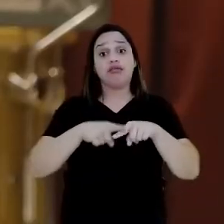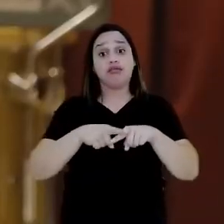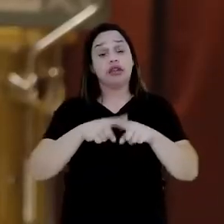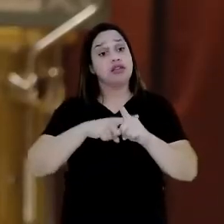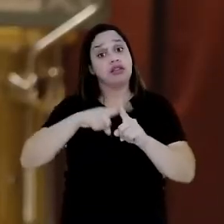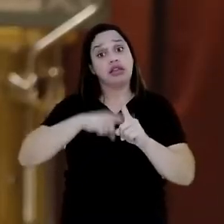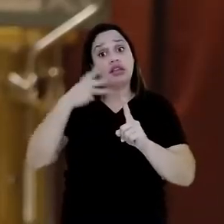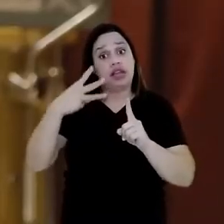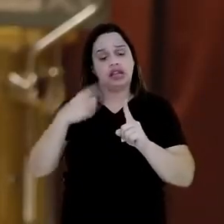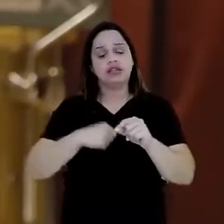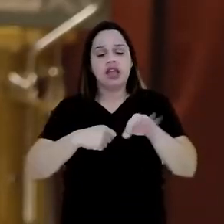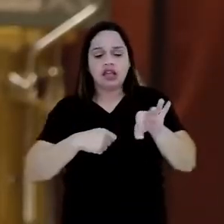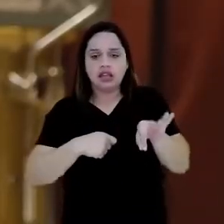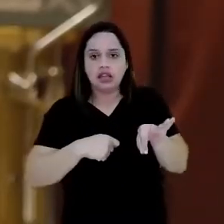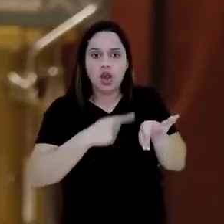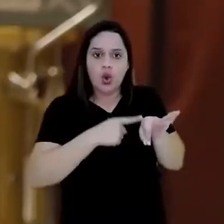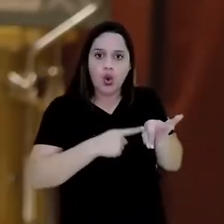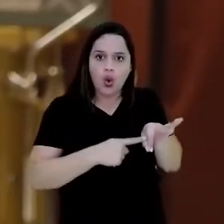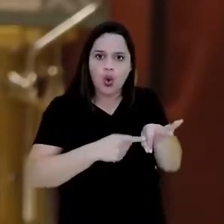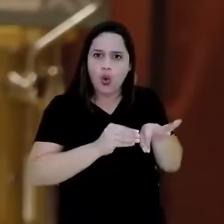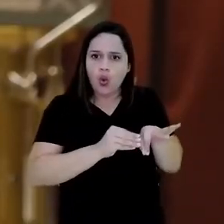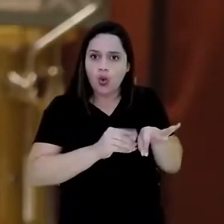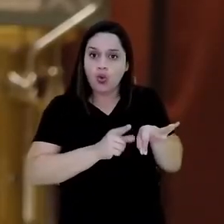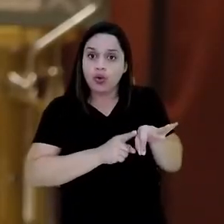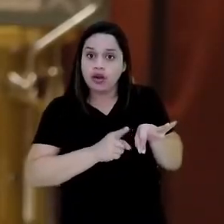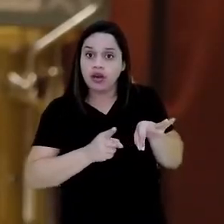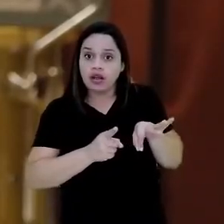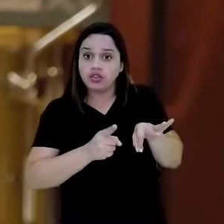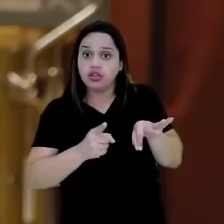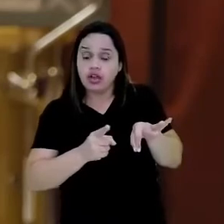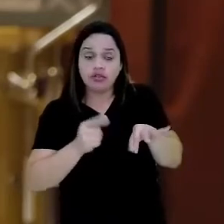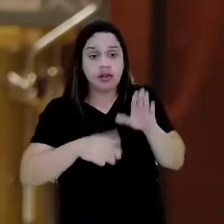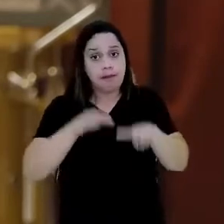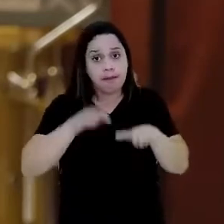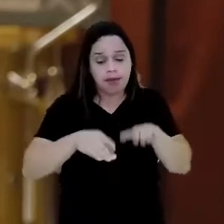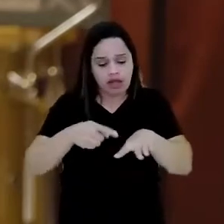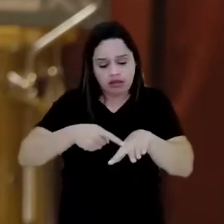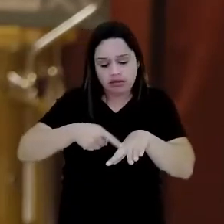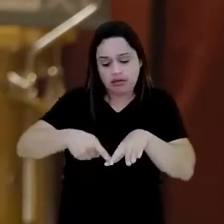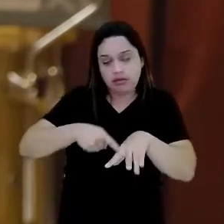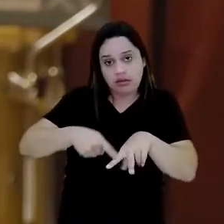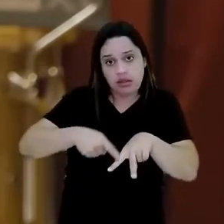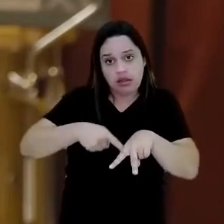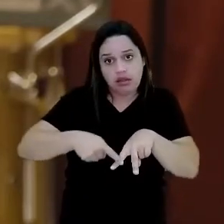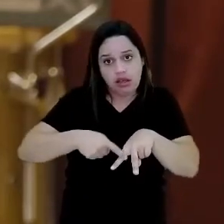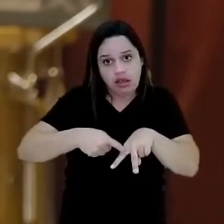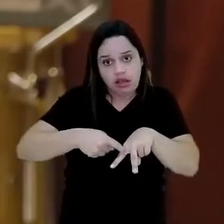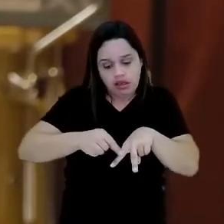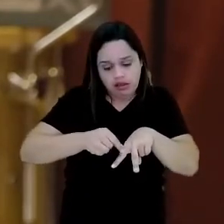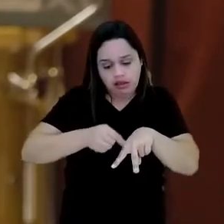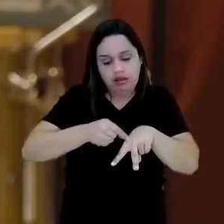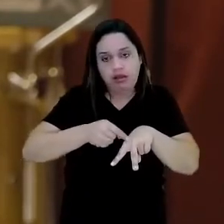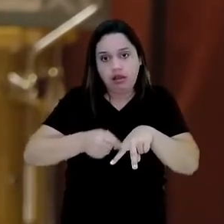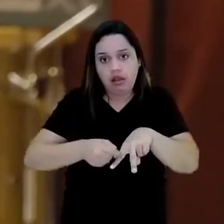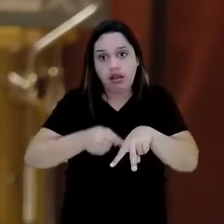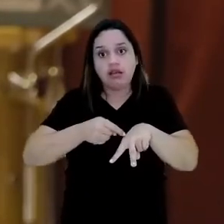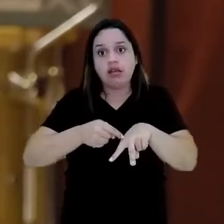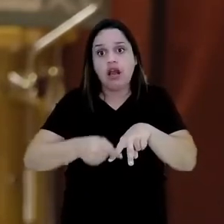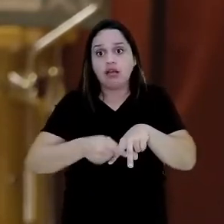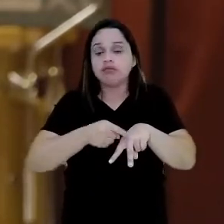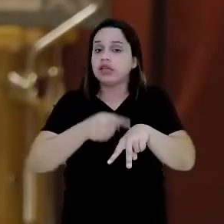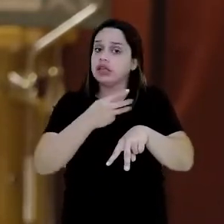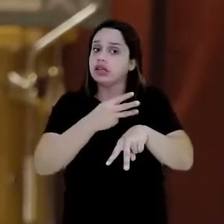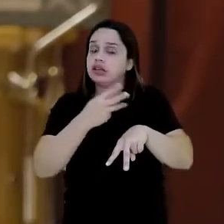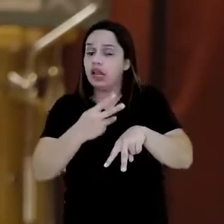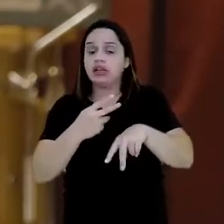o 3° um que é mais ou menos um centímetro grau dois que chega até a metade dele desse aqui desse trajeto nos caminhos da